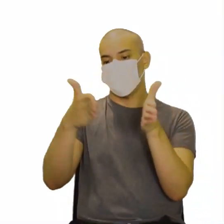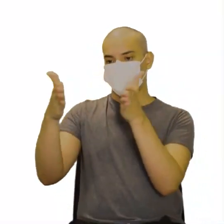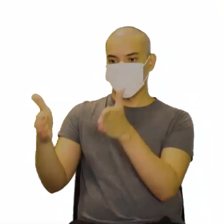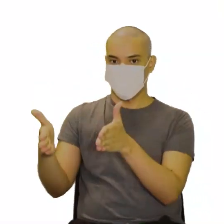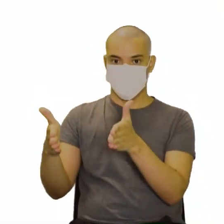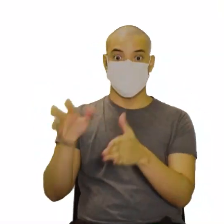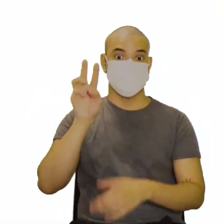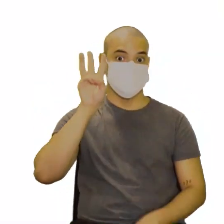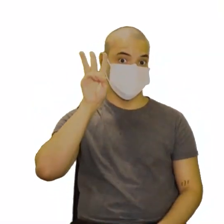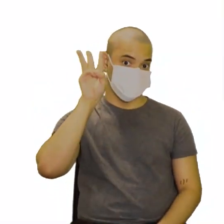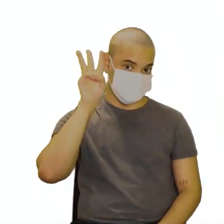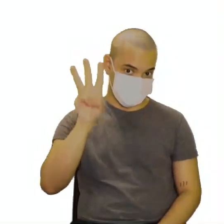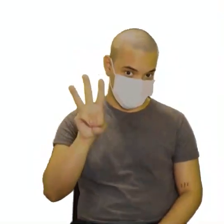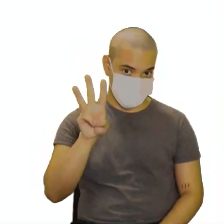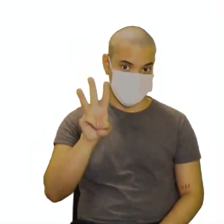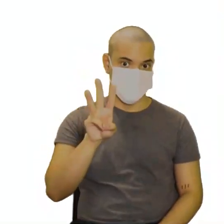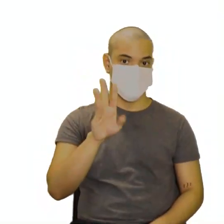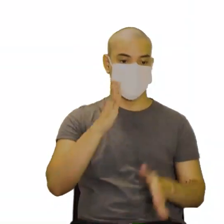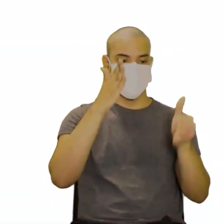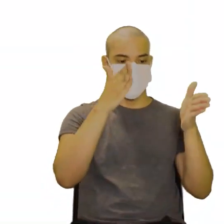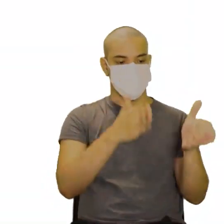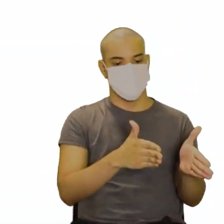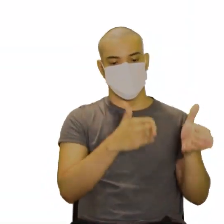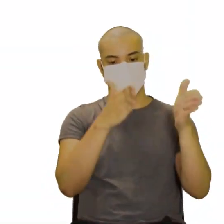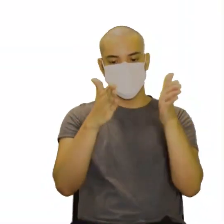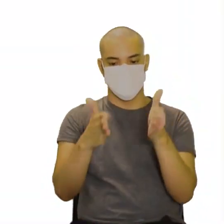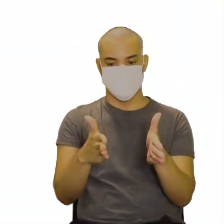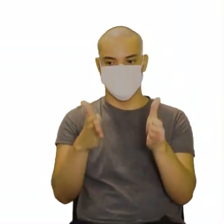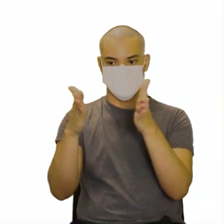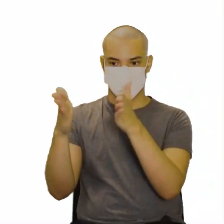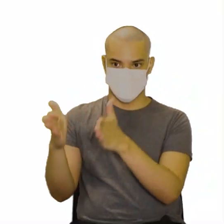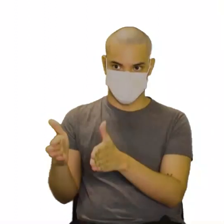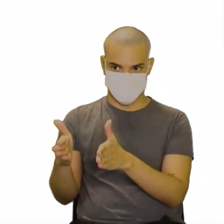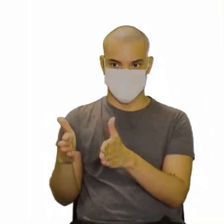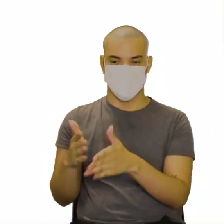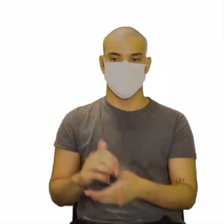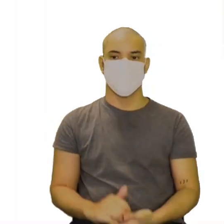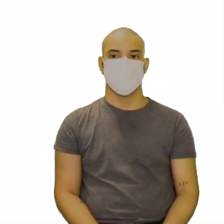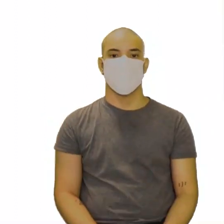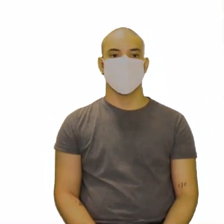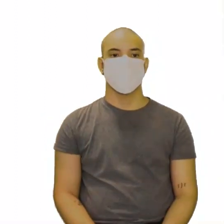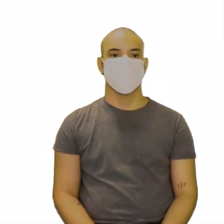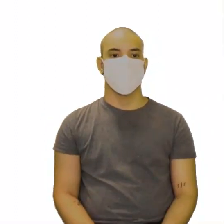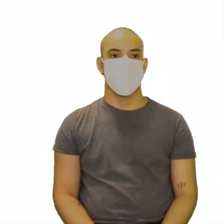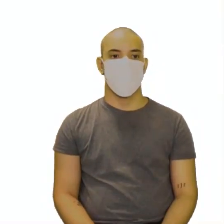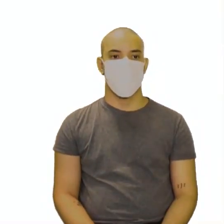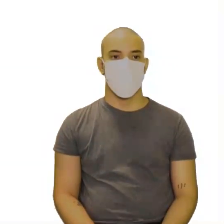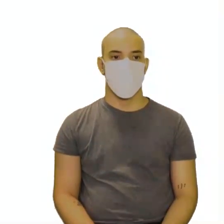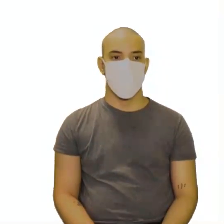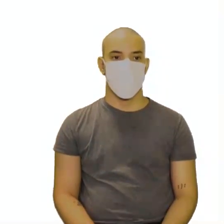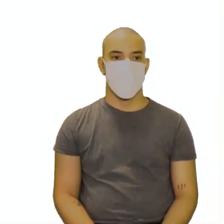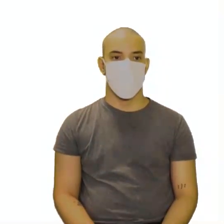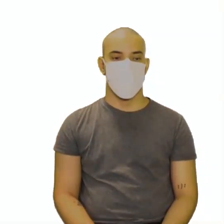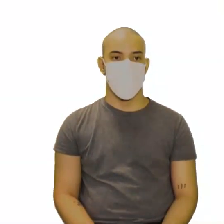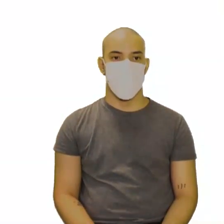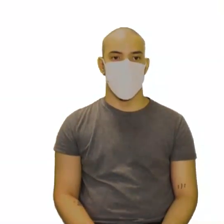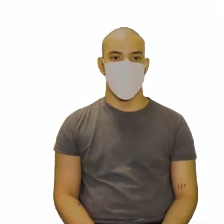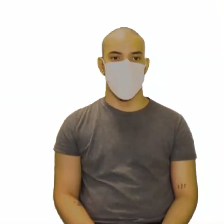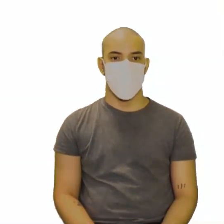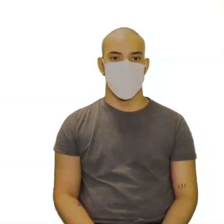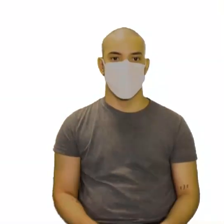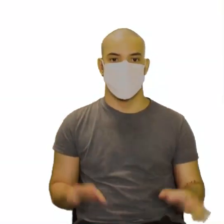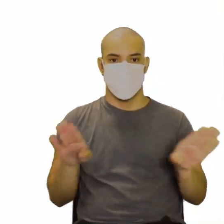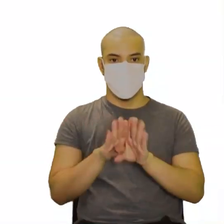tenho 3 capacitores associados em série. Pessoal, guarda esse tipo de associação aqui, ó. Série.